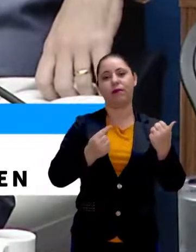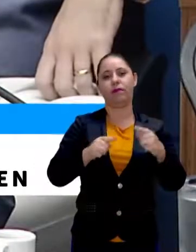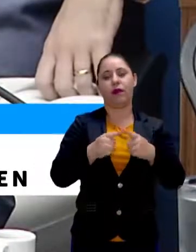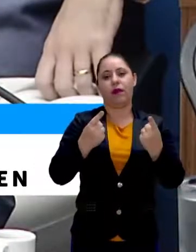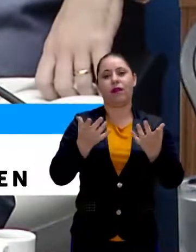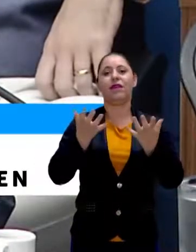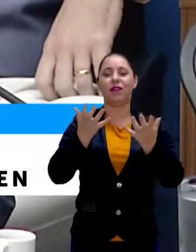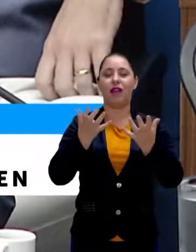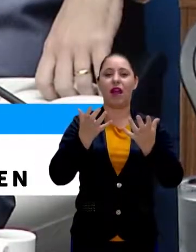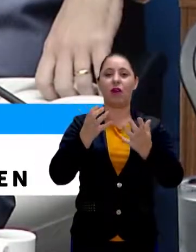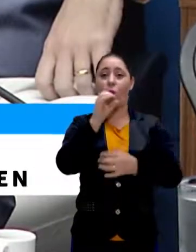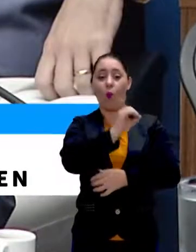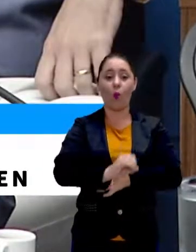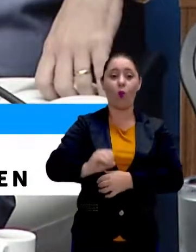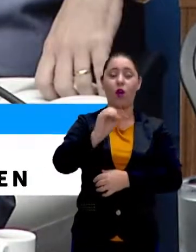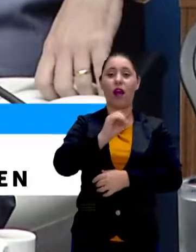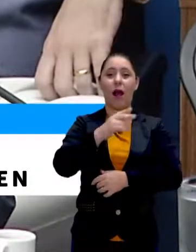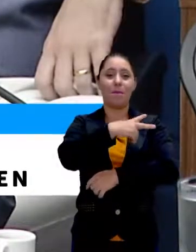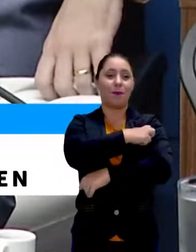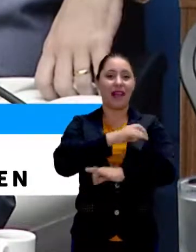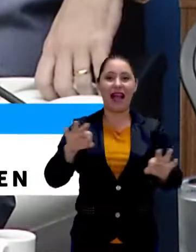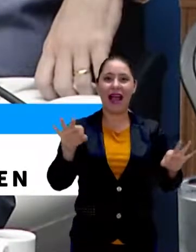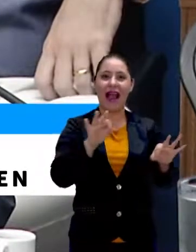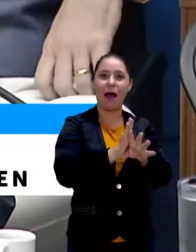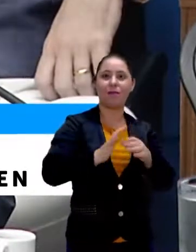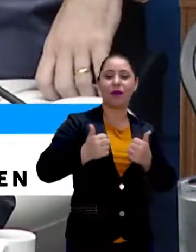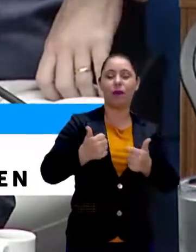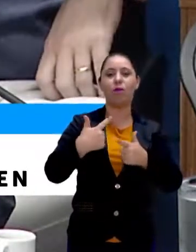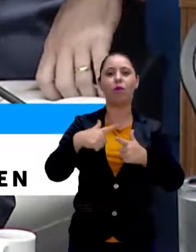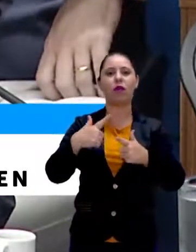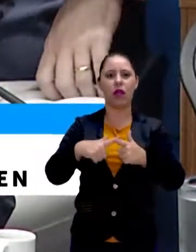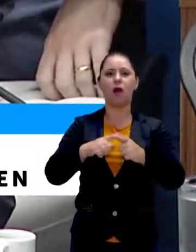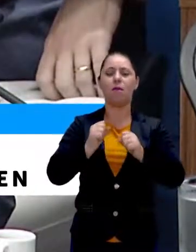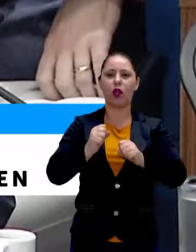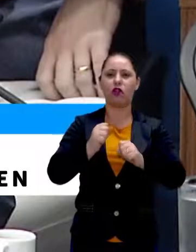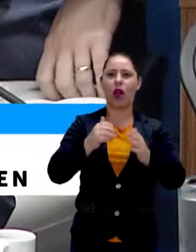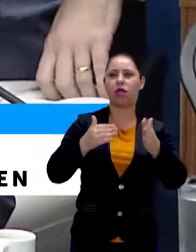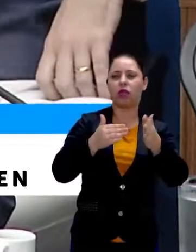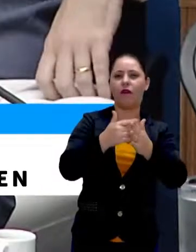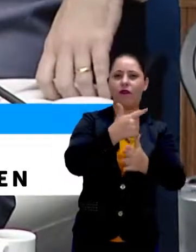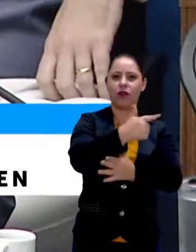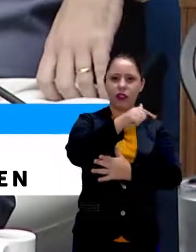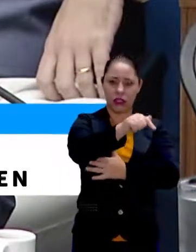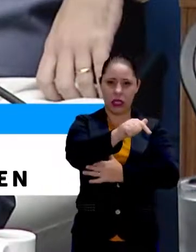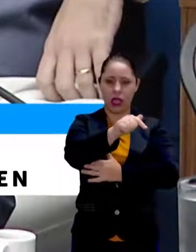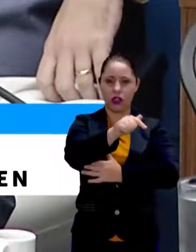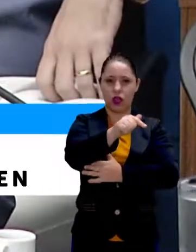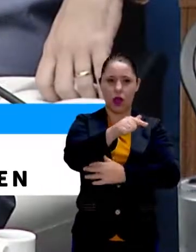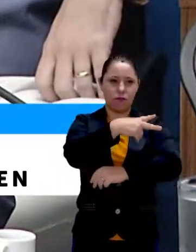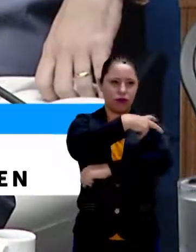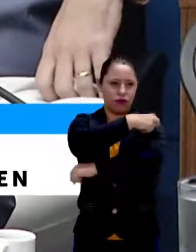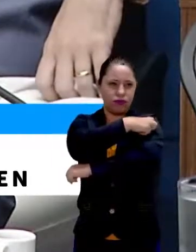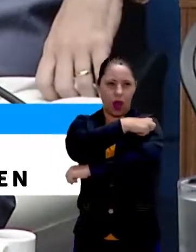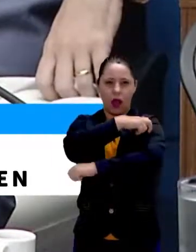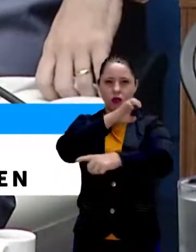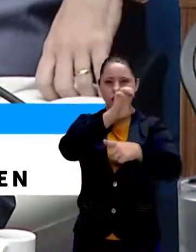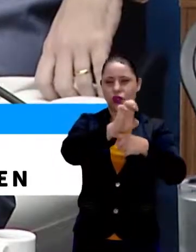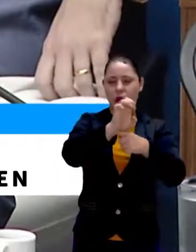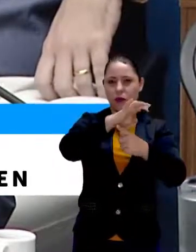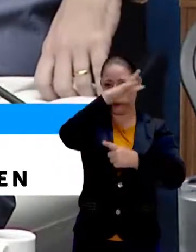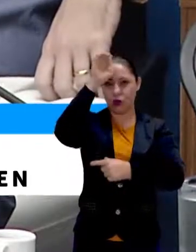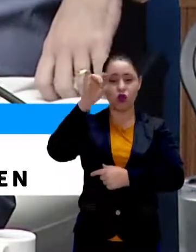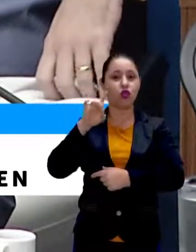gostaria de receber 1 milhão e 200 mil doses, aí a gente zerava o jogo aqui, porque competência para vacinar até o dia